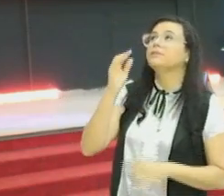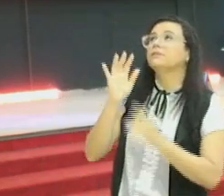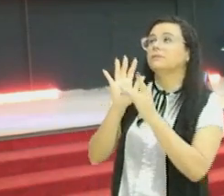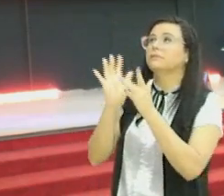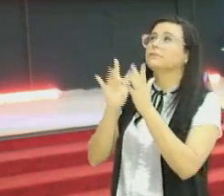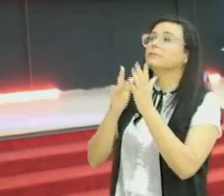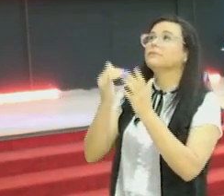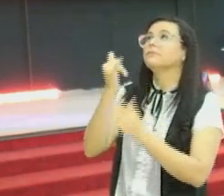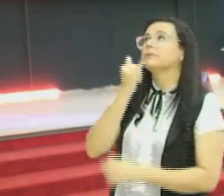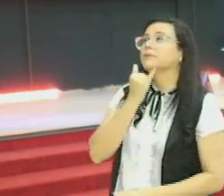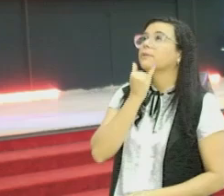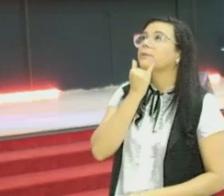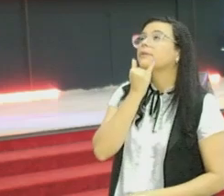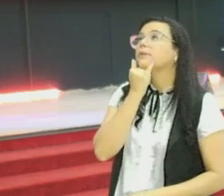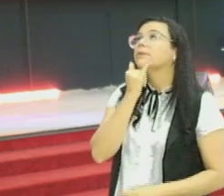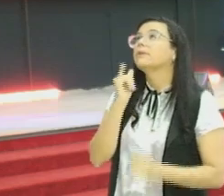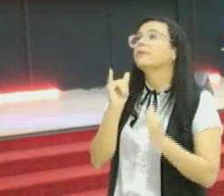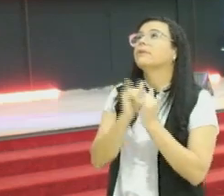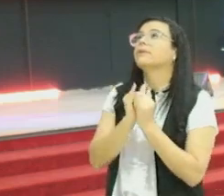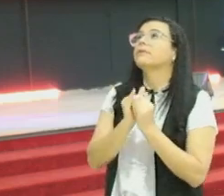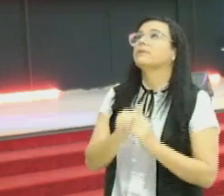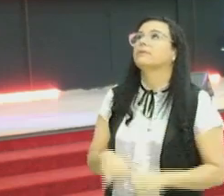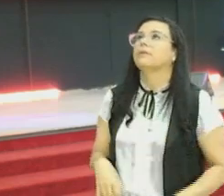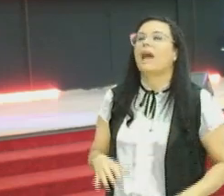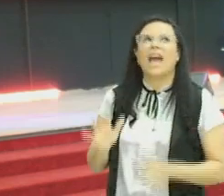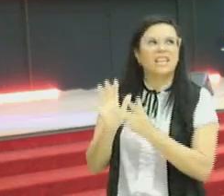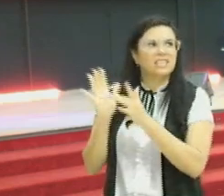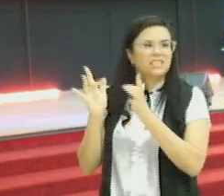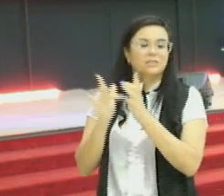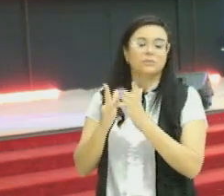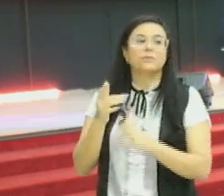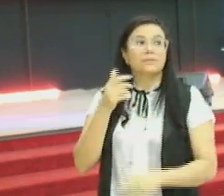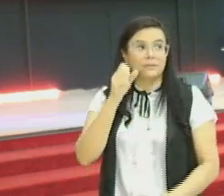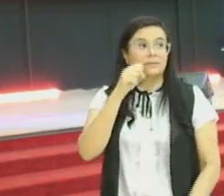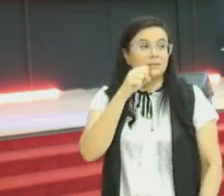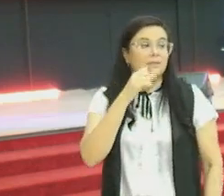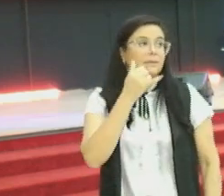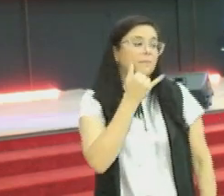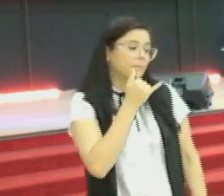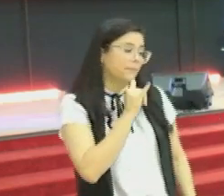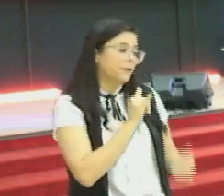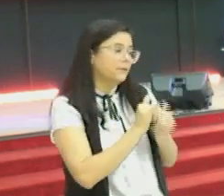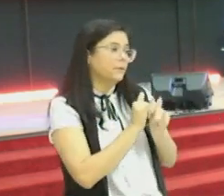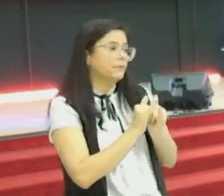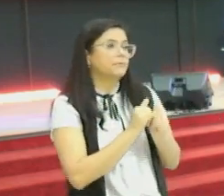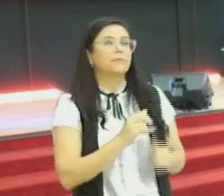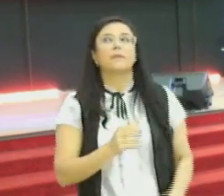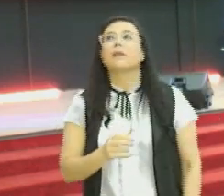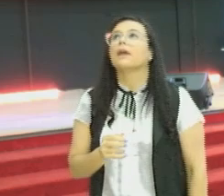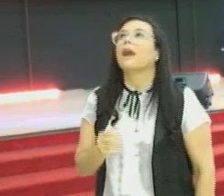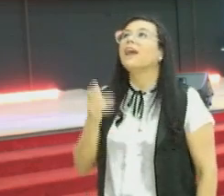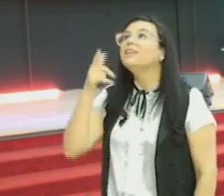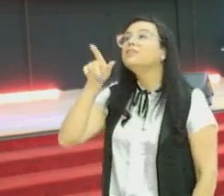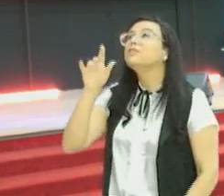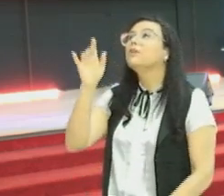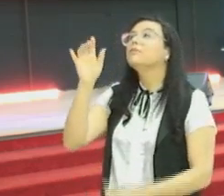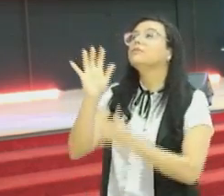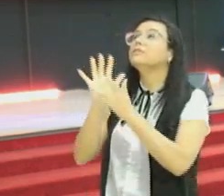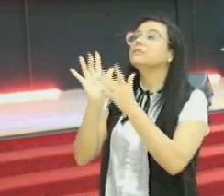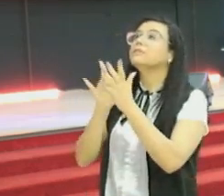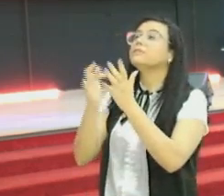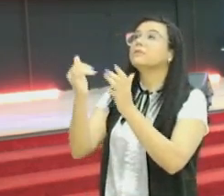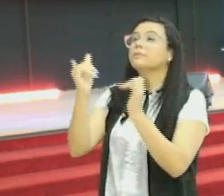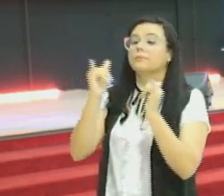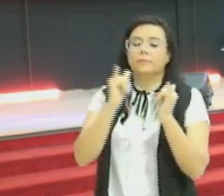me perdoa, eu pisei na bola, agora não, chega, agora eu não te perdoo mais. Não, Jesus tem